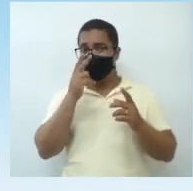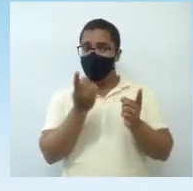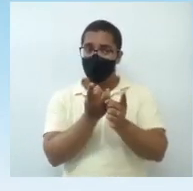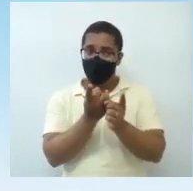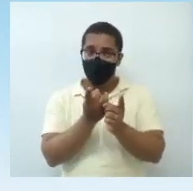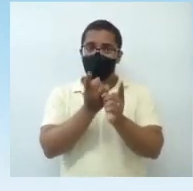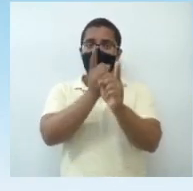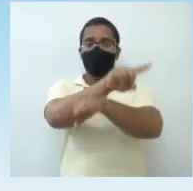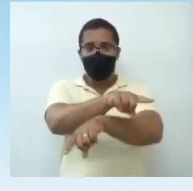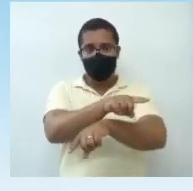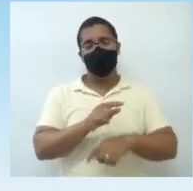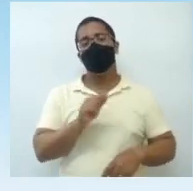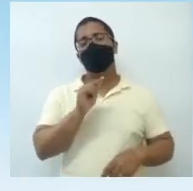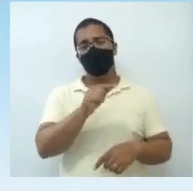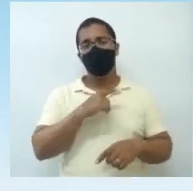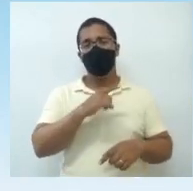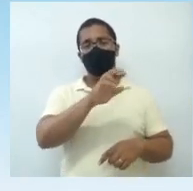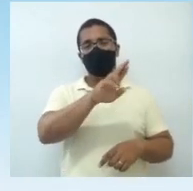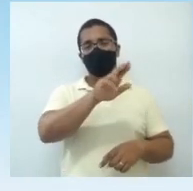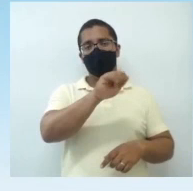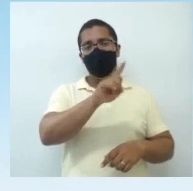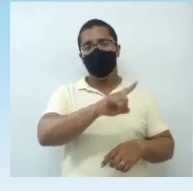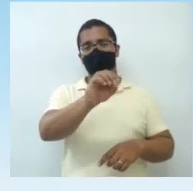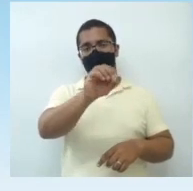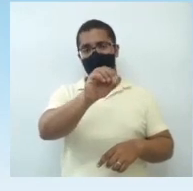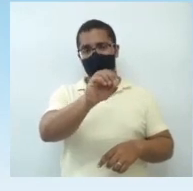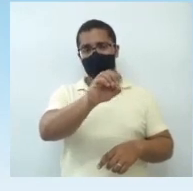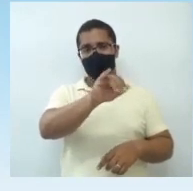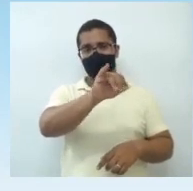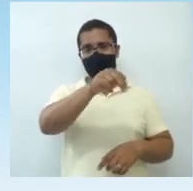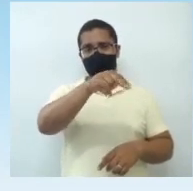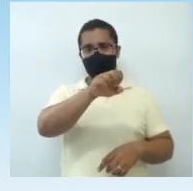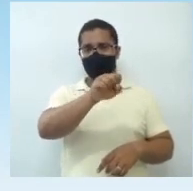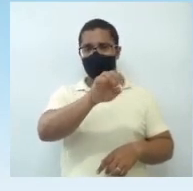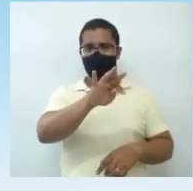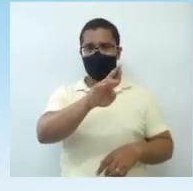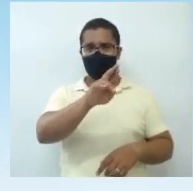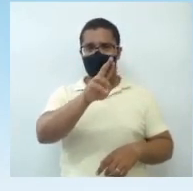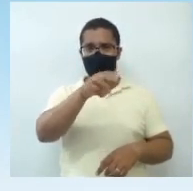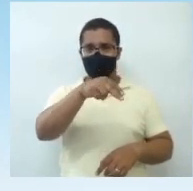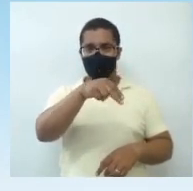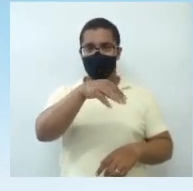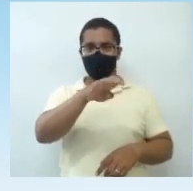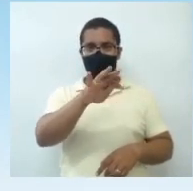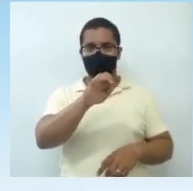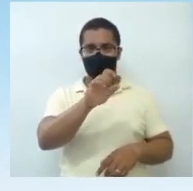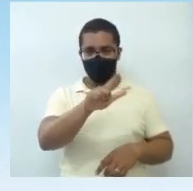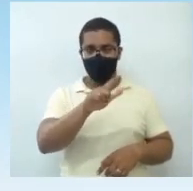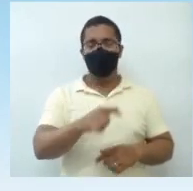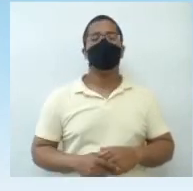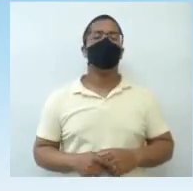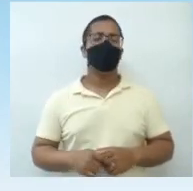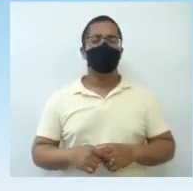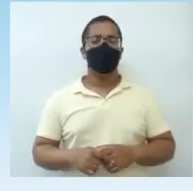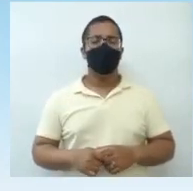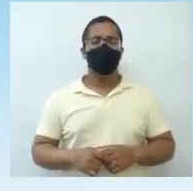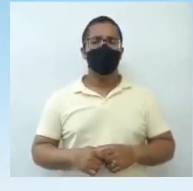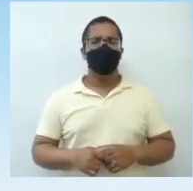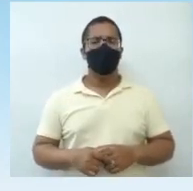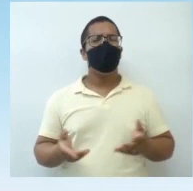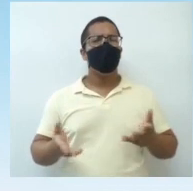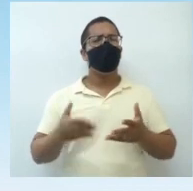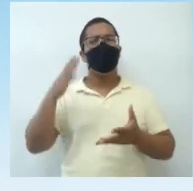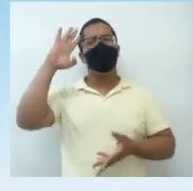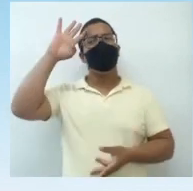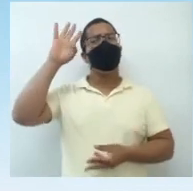chamada razão instrumental Ok então vamos entender um pouquinho mais vamos entender um pouquinho